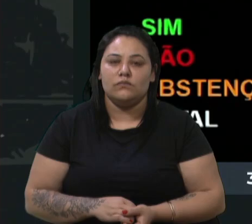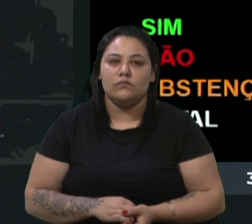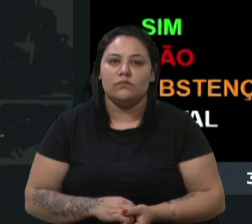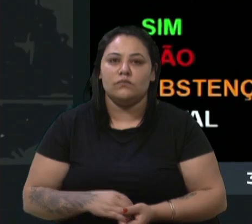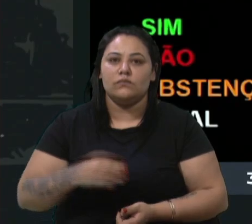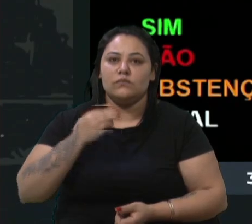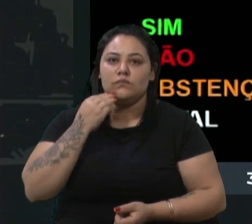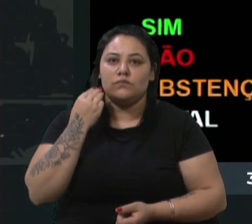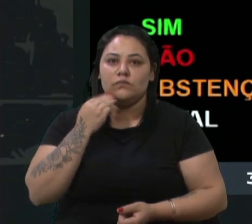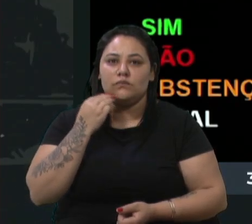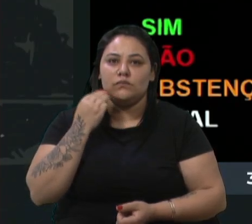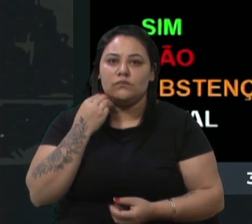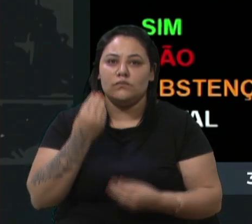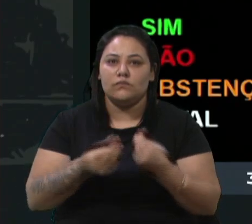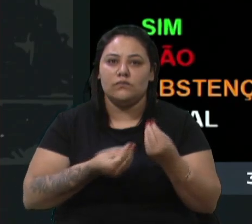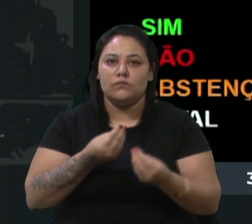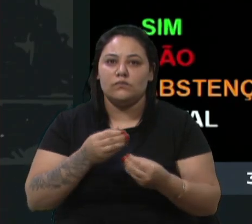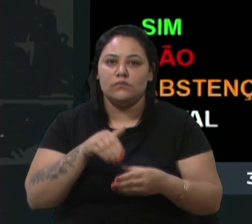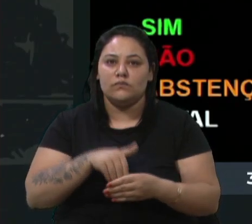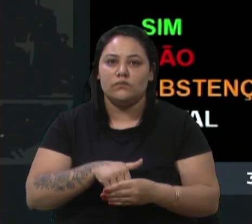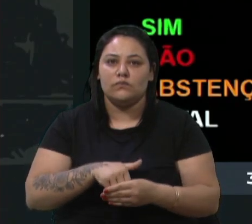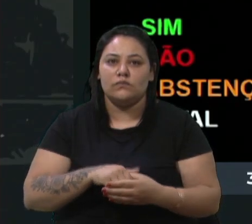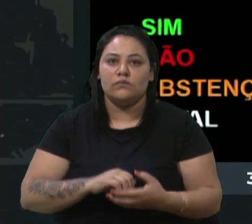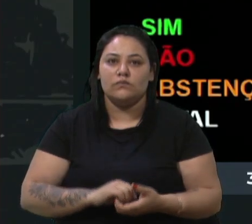Marisol Santos, como vota?